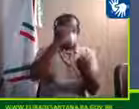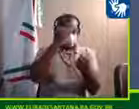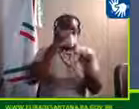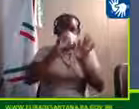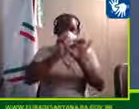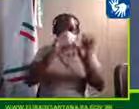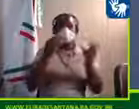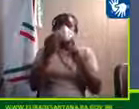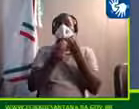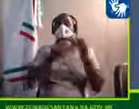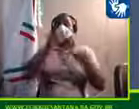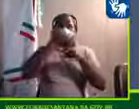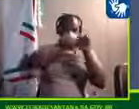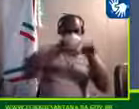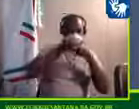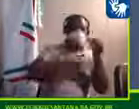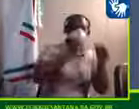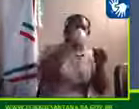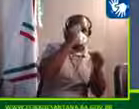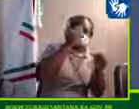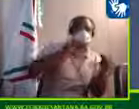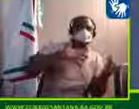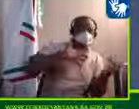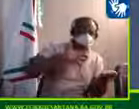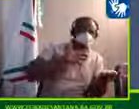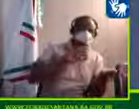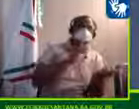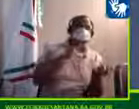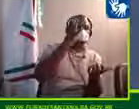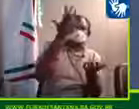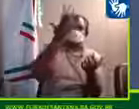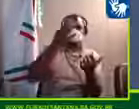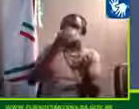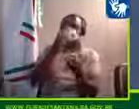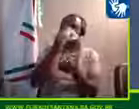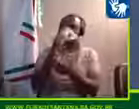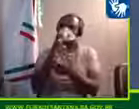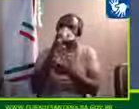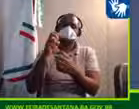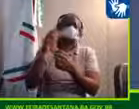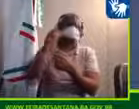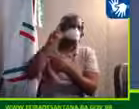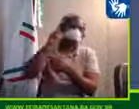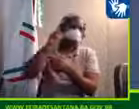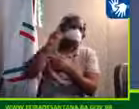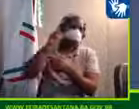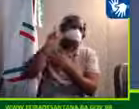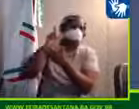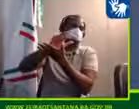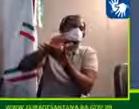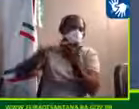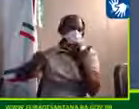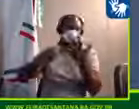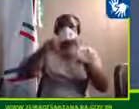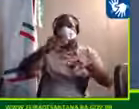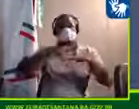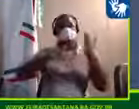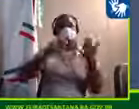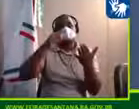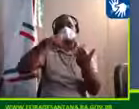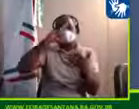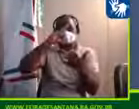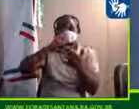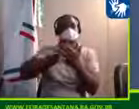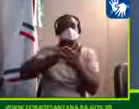que, mudada a situação existente há 15 dias atrás, nos cabe uma mudança de nossa posição aqui hoje também. Ainda a